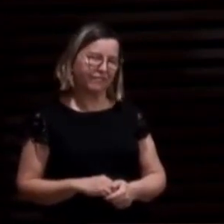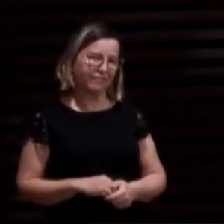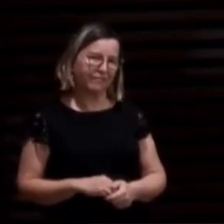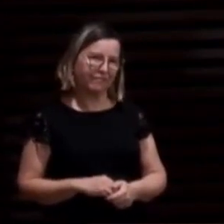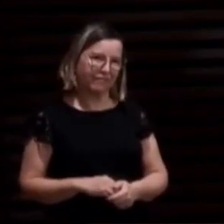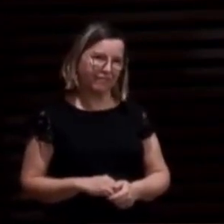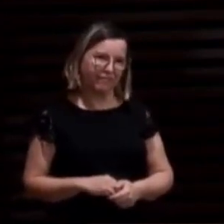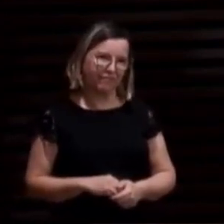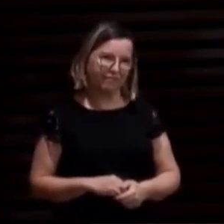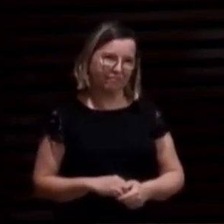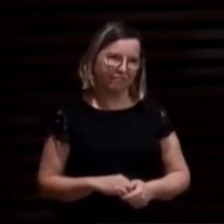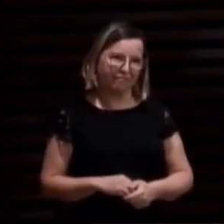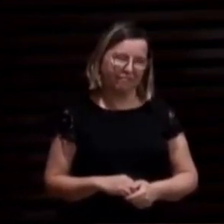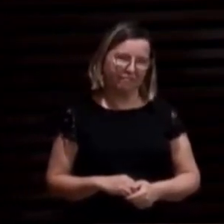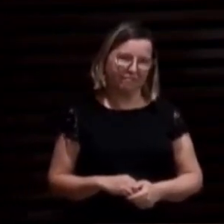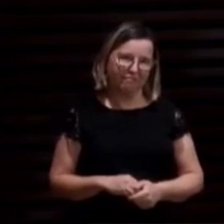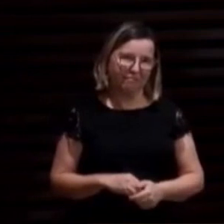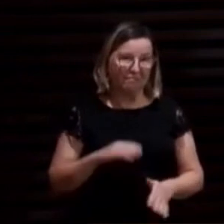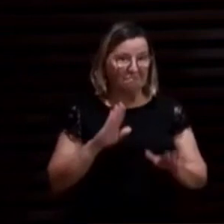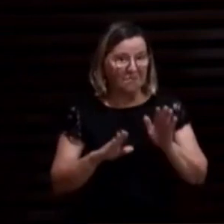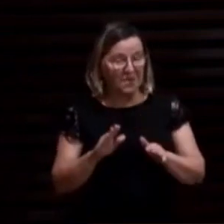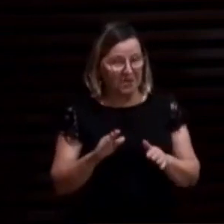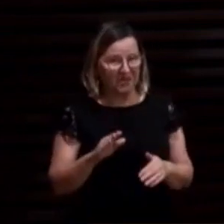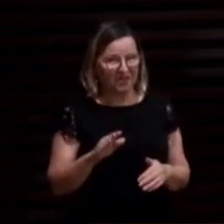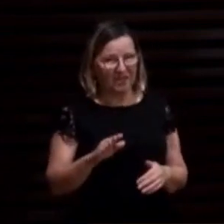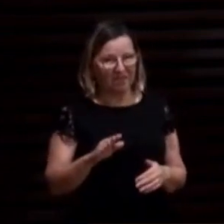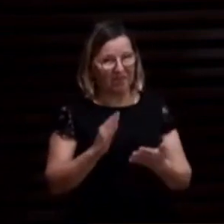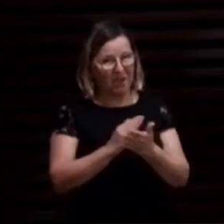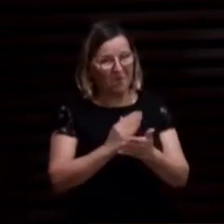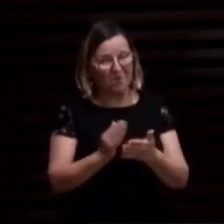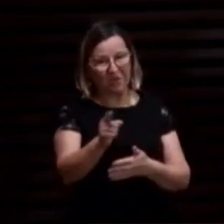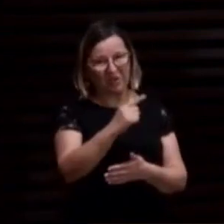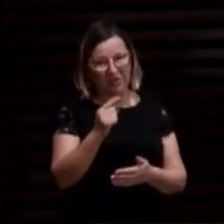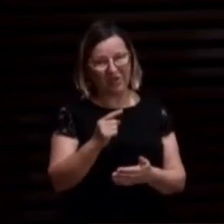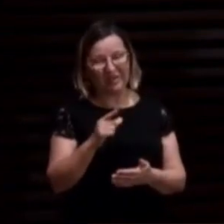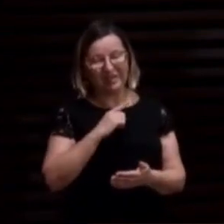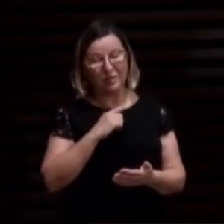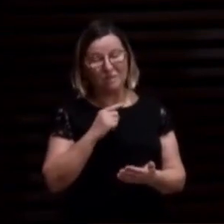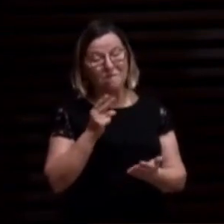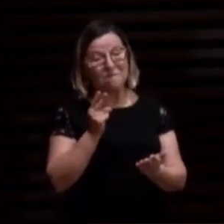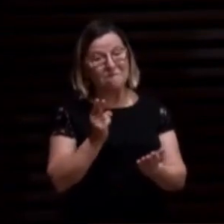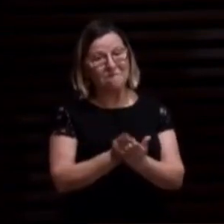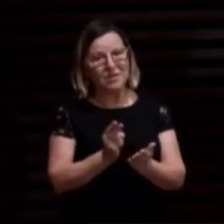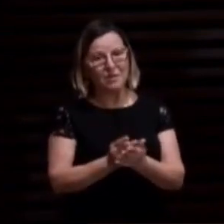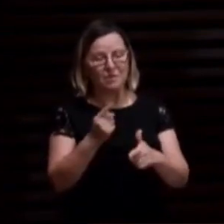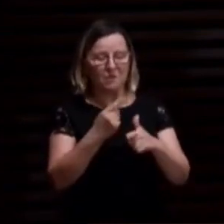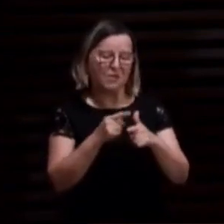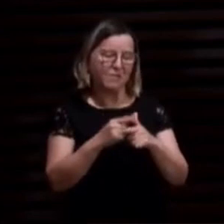Talvez muitos de nós tenham a mesma ambição, o mesmo problema de Judas. Nós